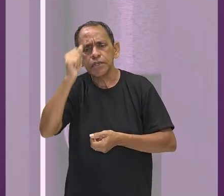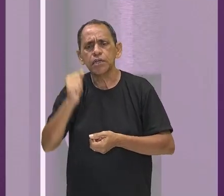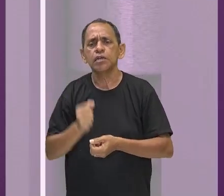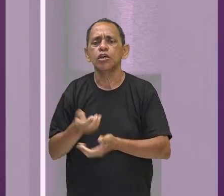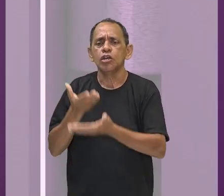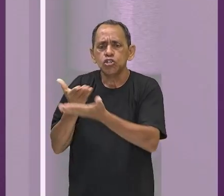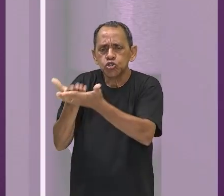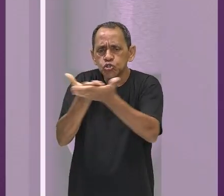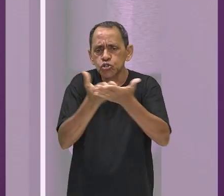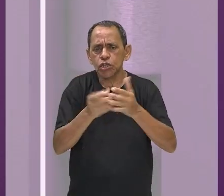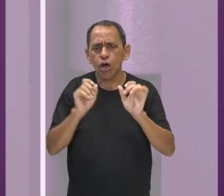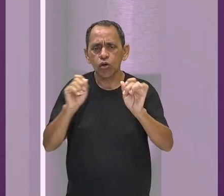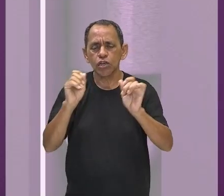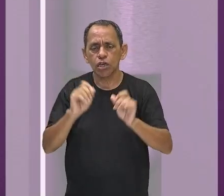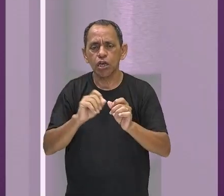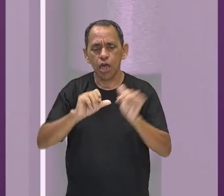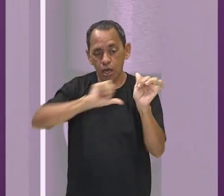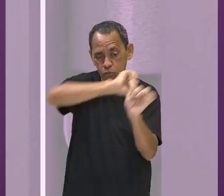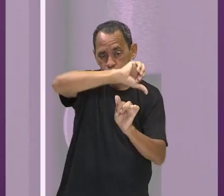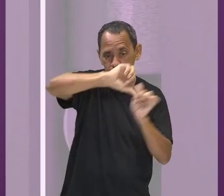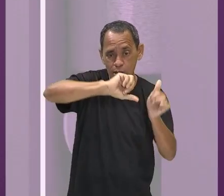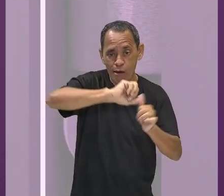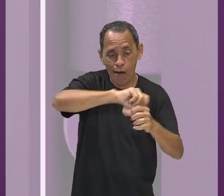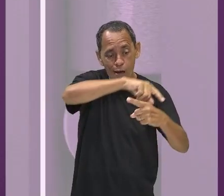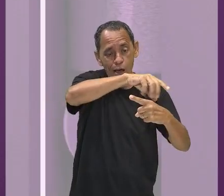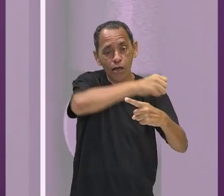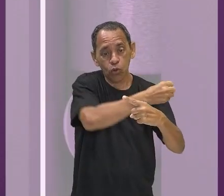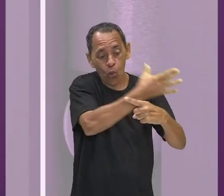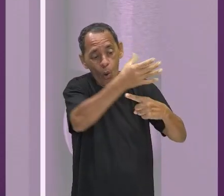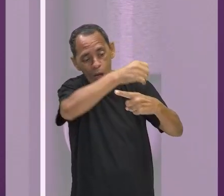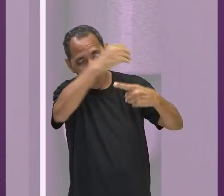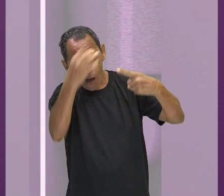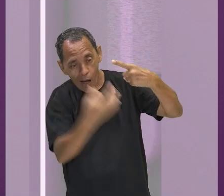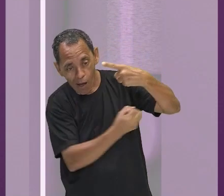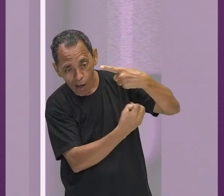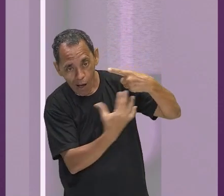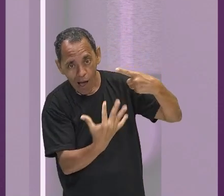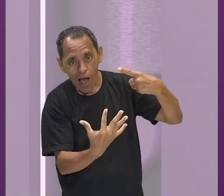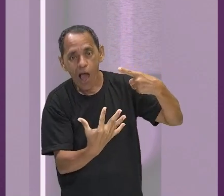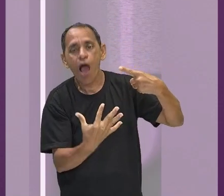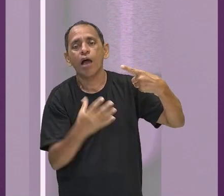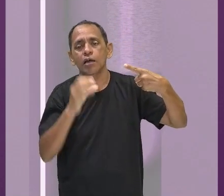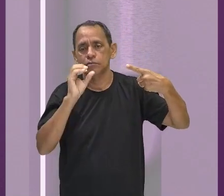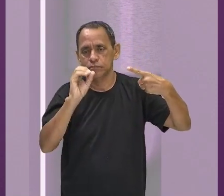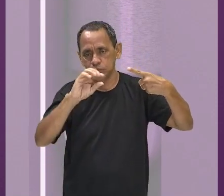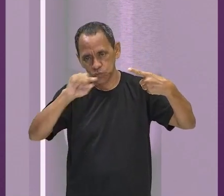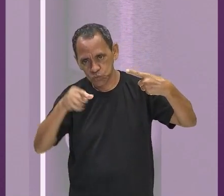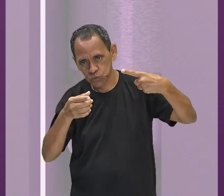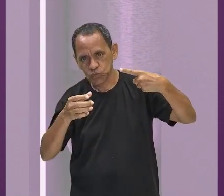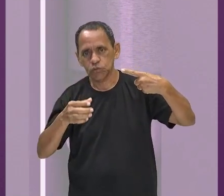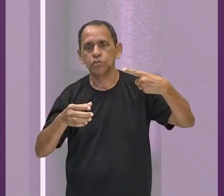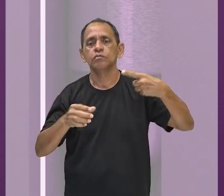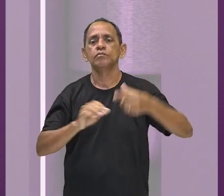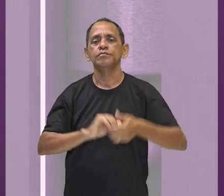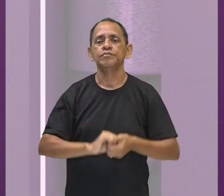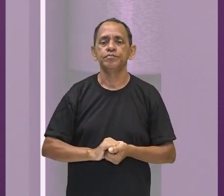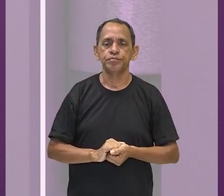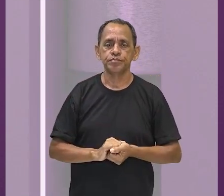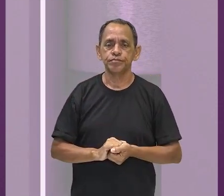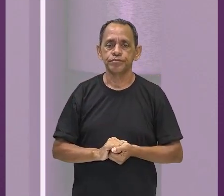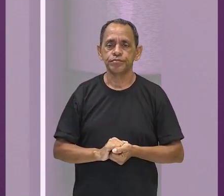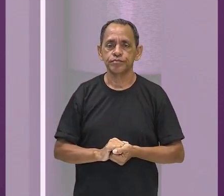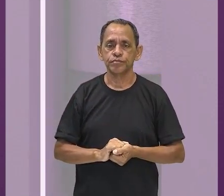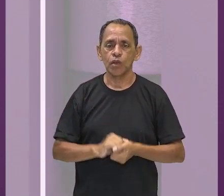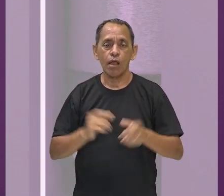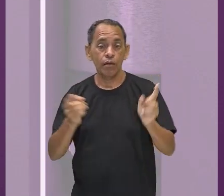transformar as nossas frações decimais em números decimais e vice-versa. Vamos aprender a transformar os